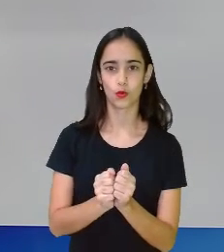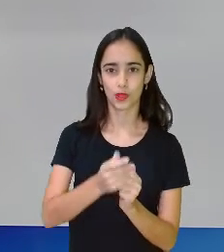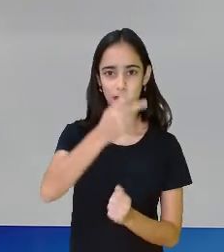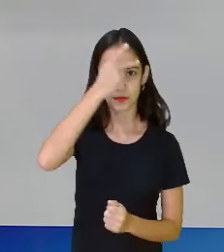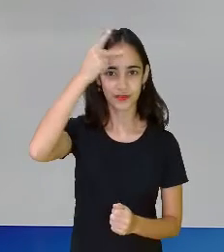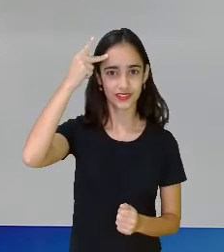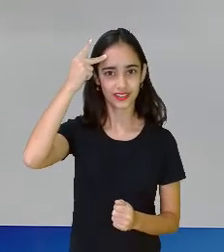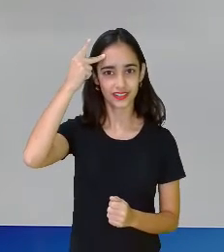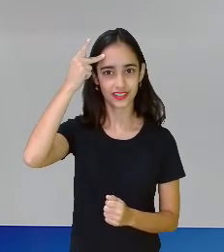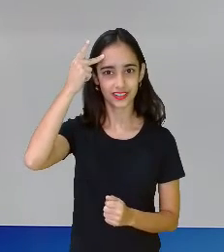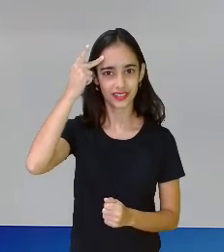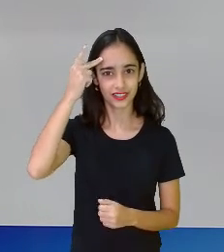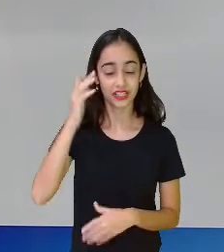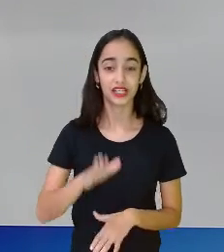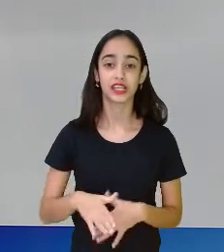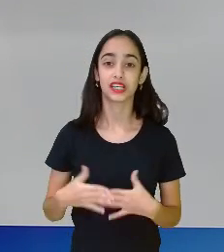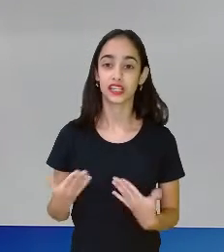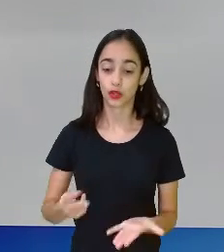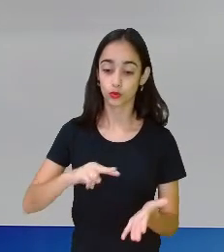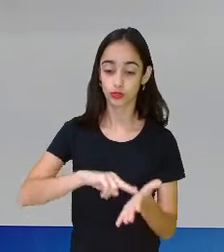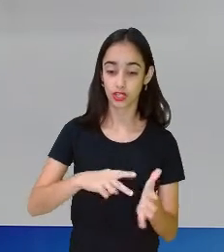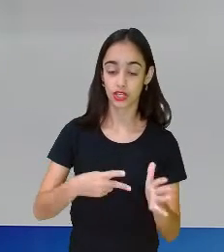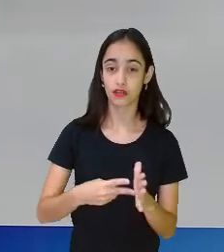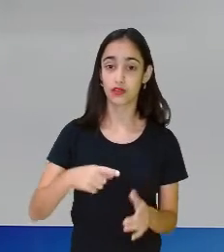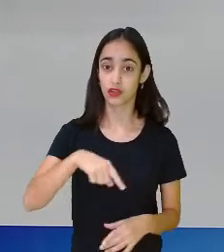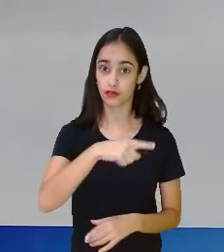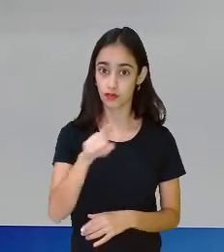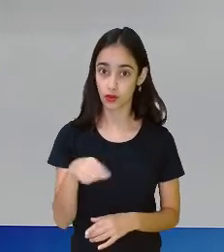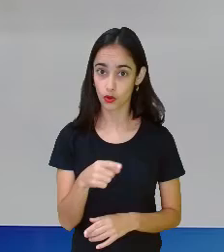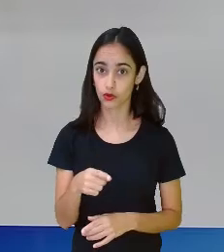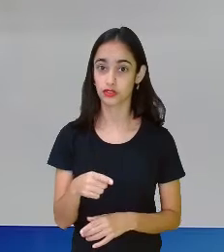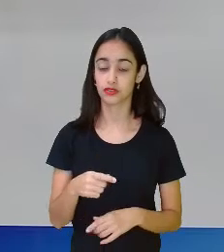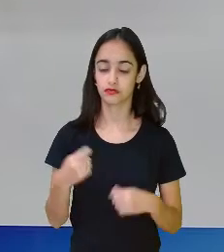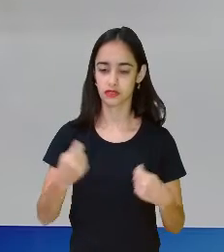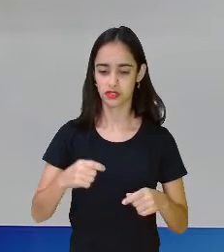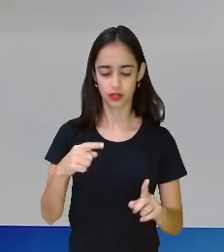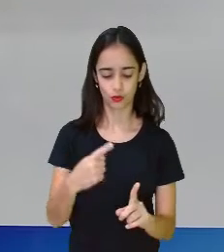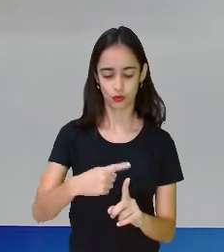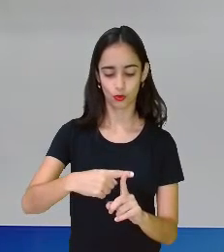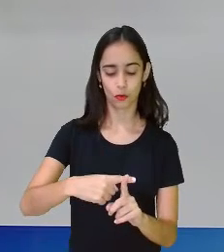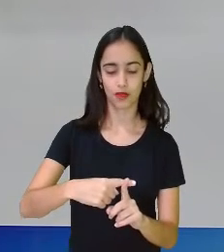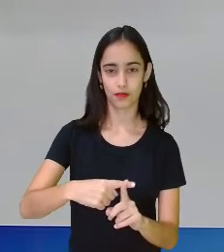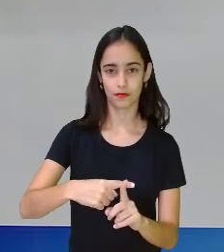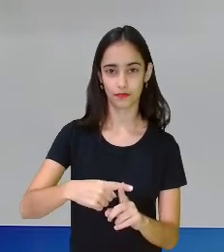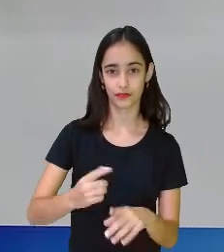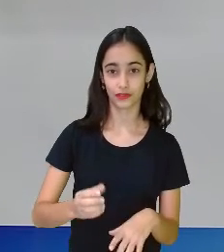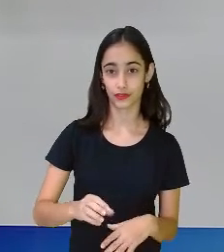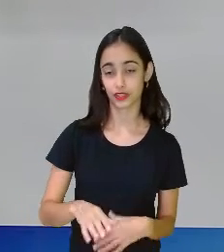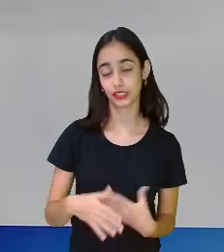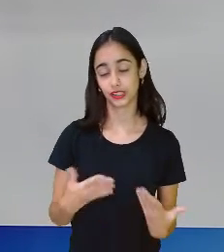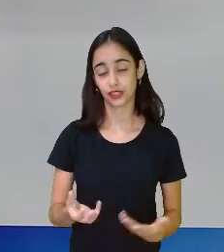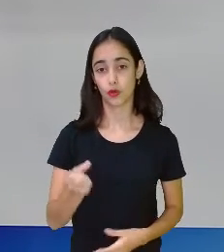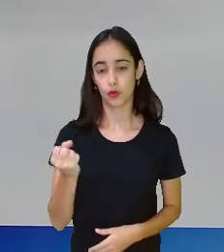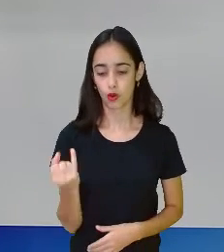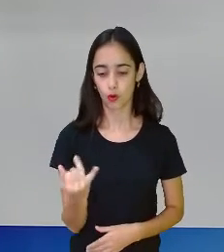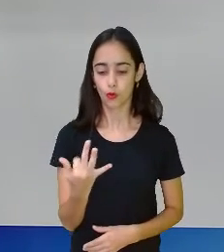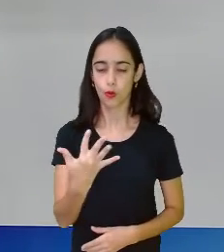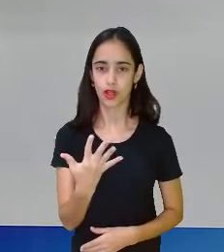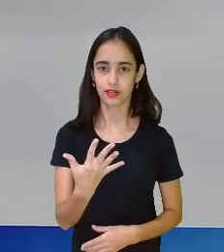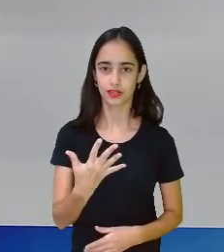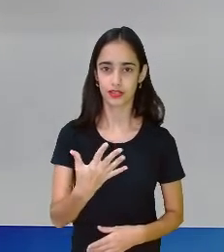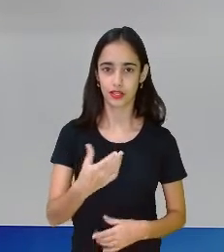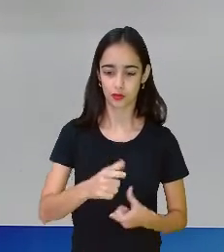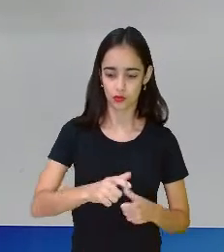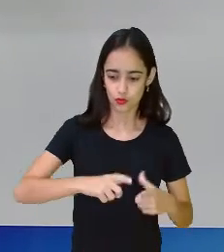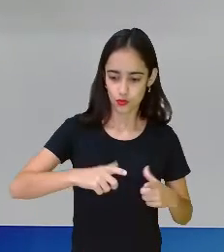ou seja, a quantidade vai aumentar, porque estará você juntamente com seus amigos, então